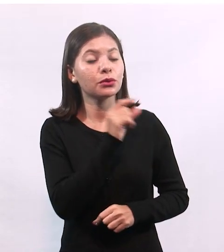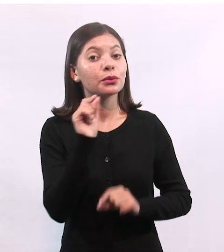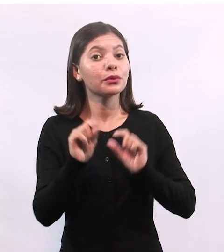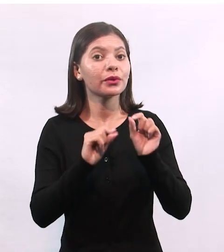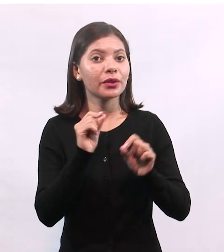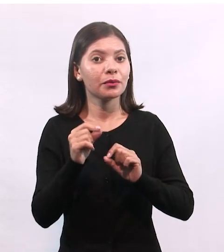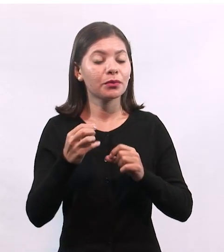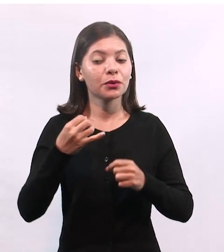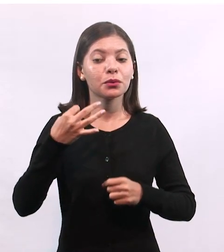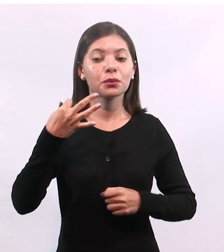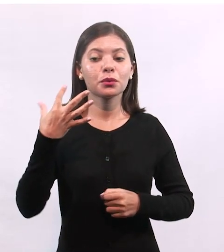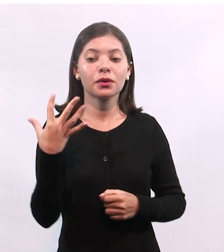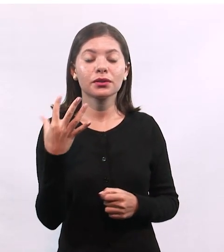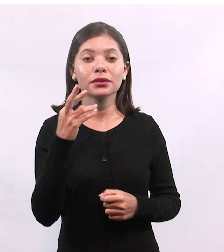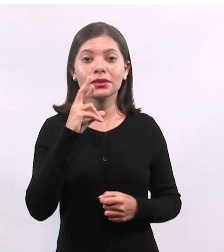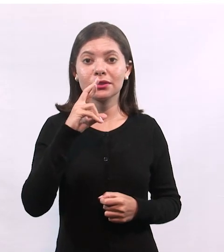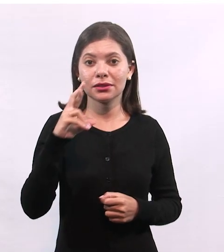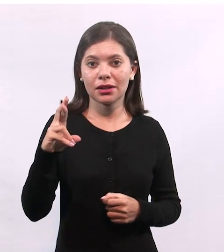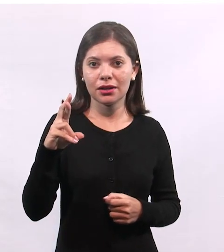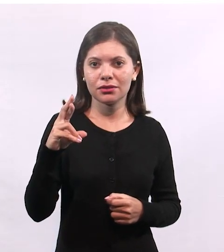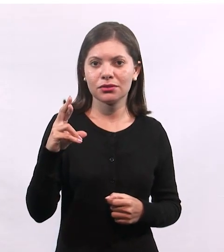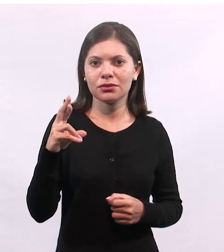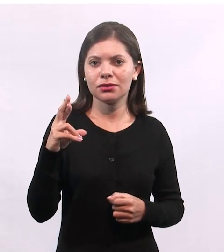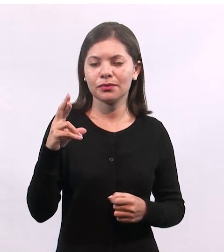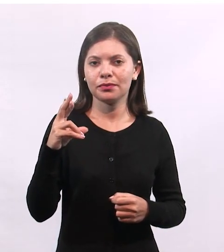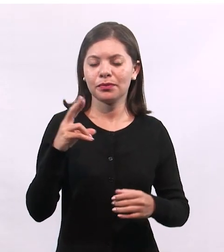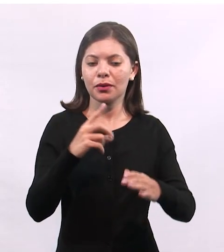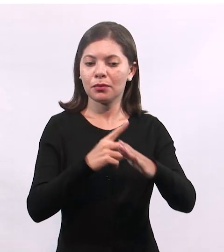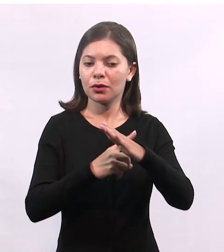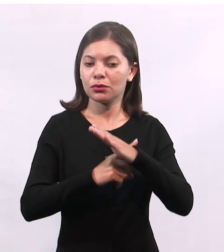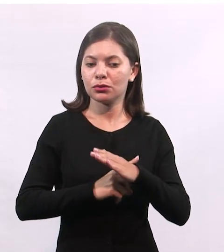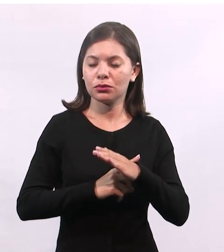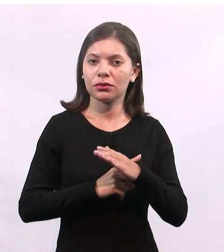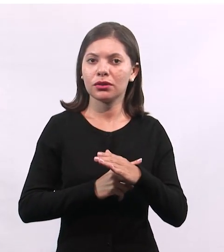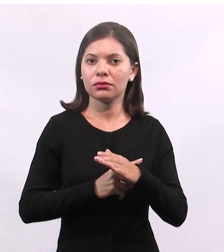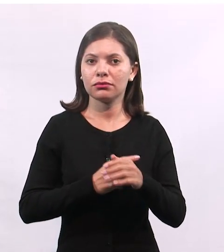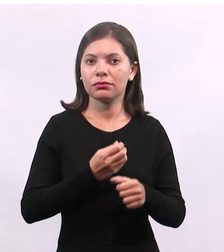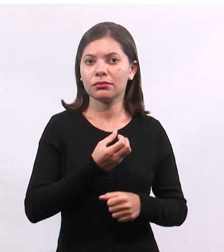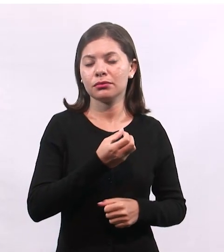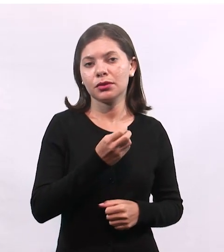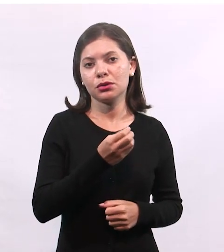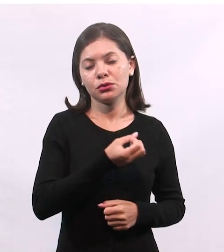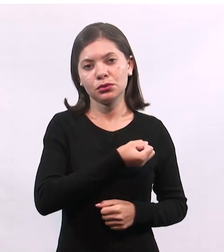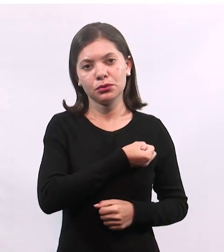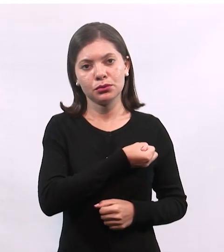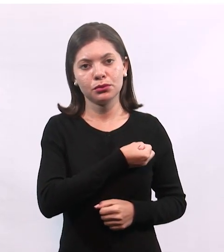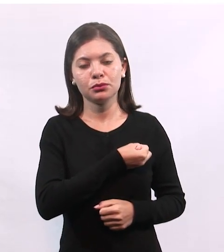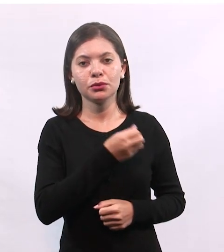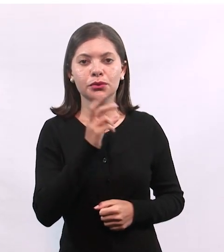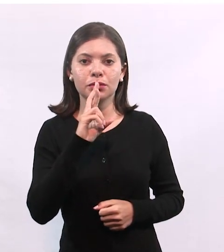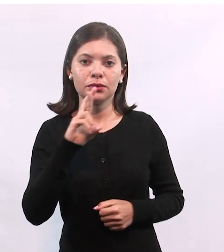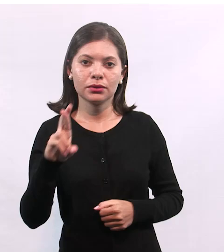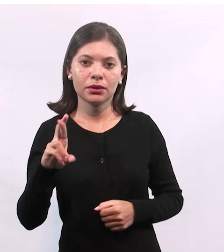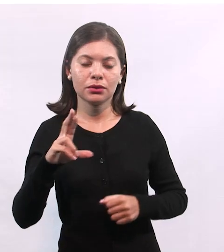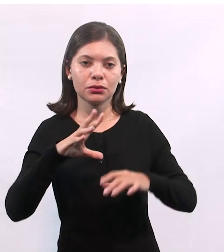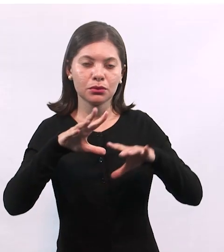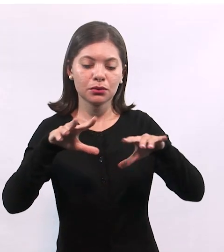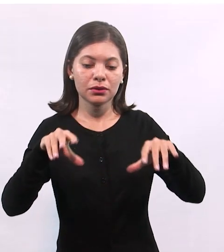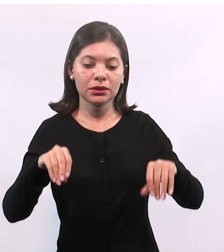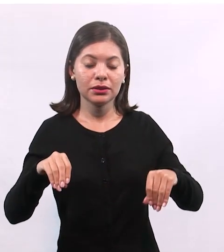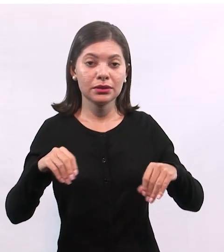quantos resultados me favorecem pelo número de resultados totais então